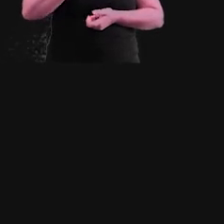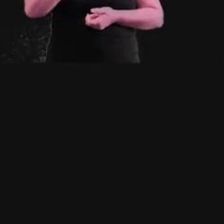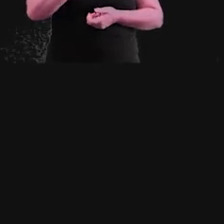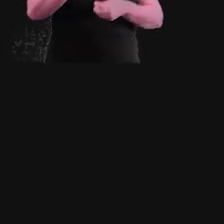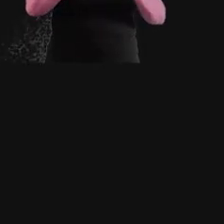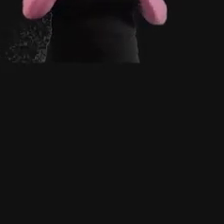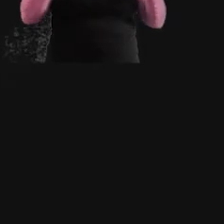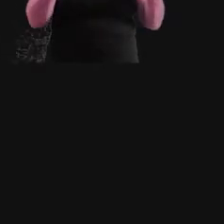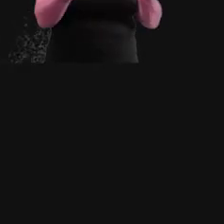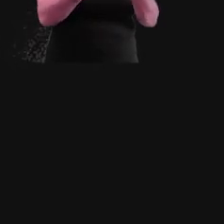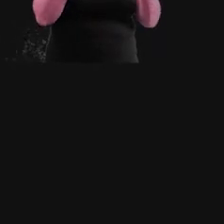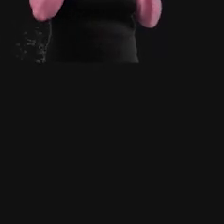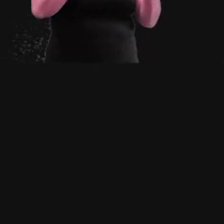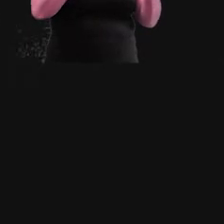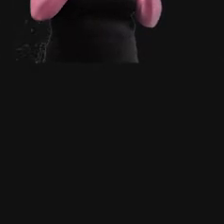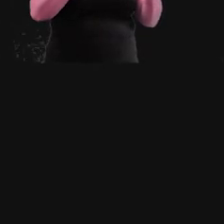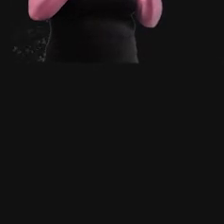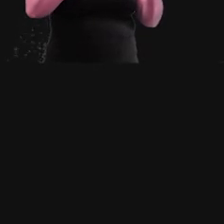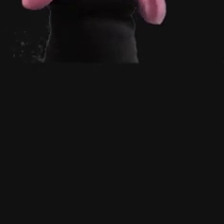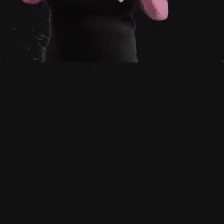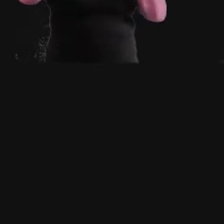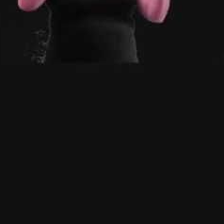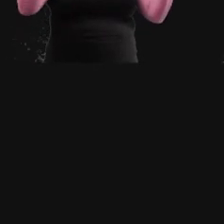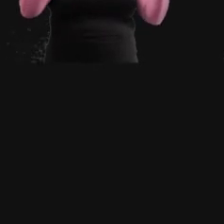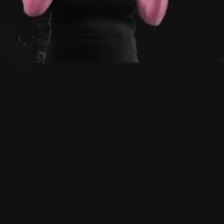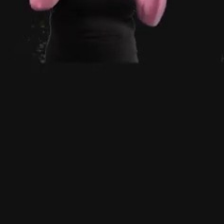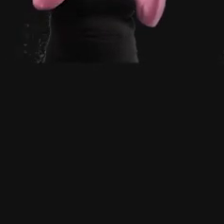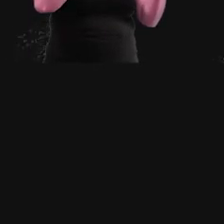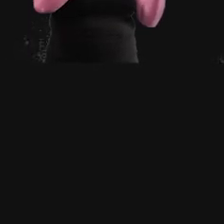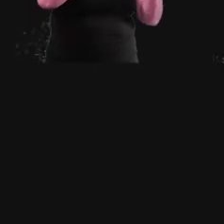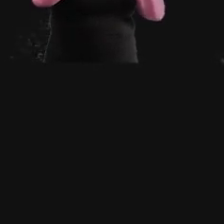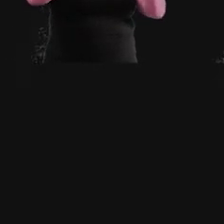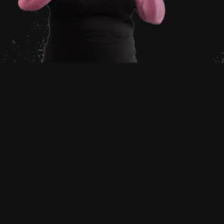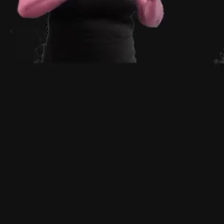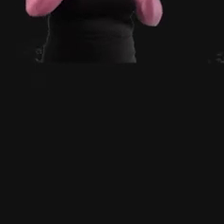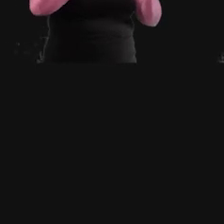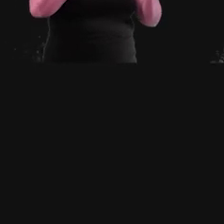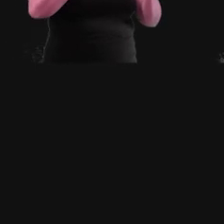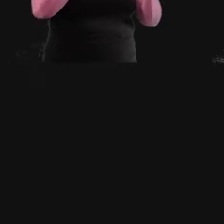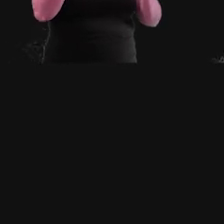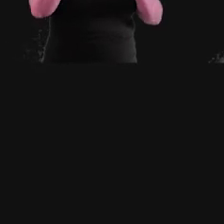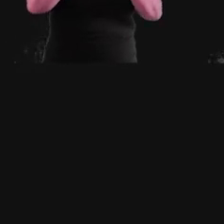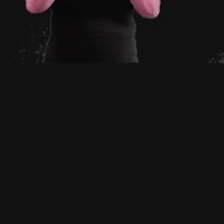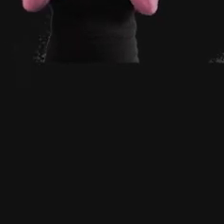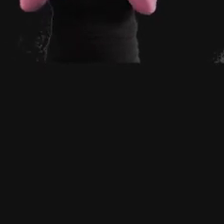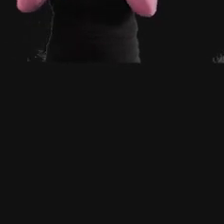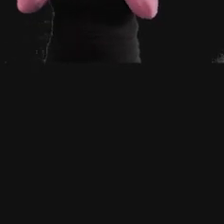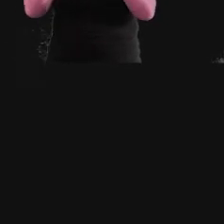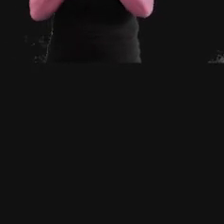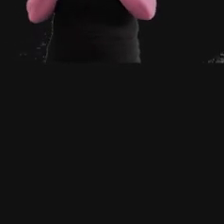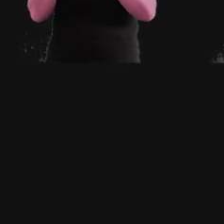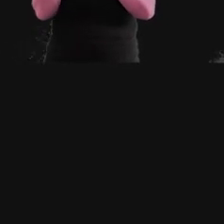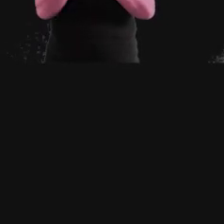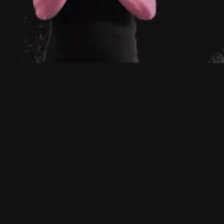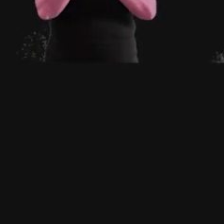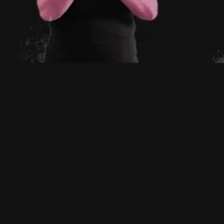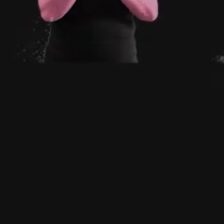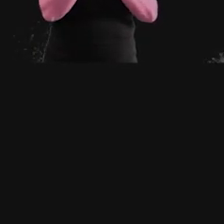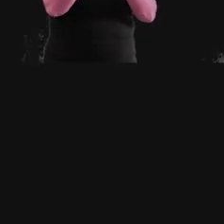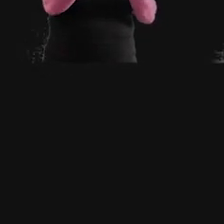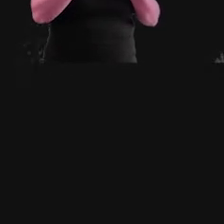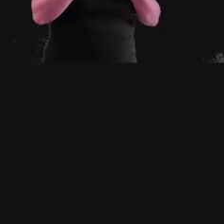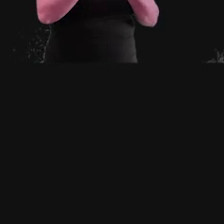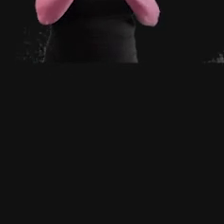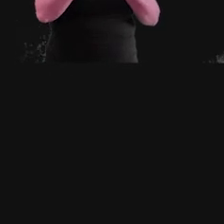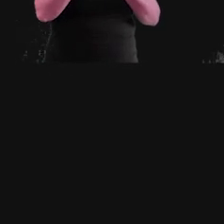essa mesa, esse presente da RMCC com esse tema, nos faz refletir ainda mais com as nossas convidadas aqui